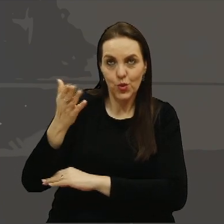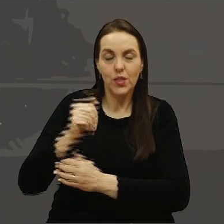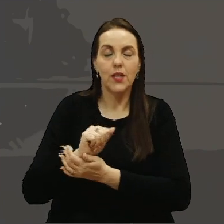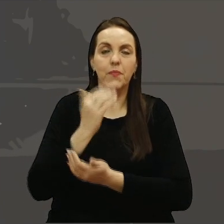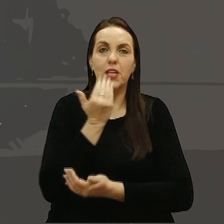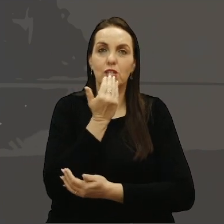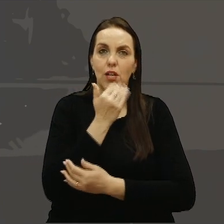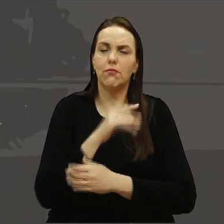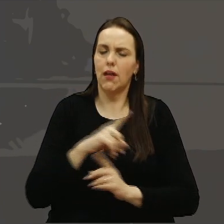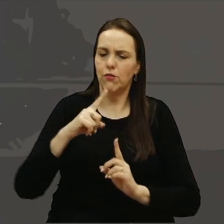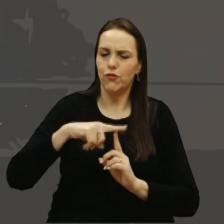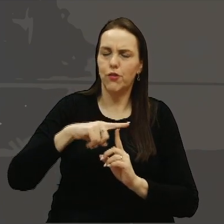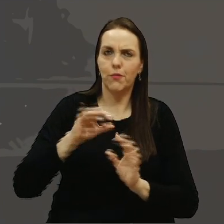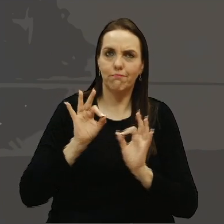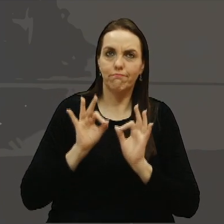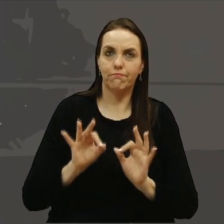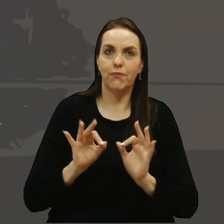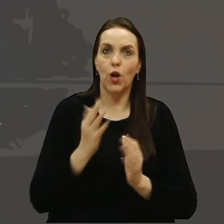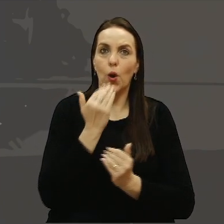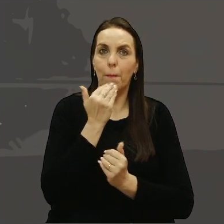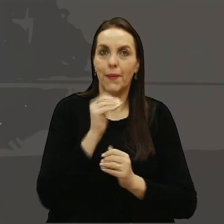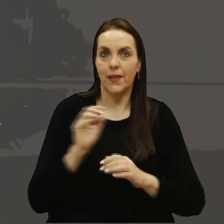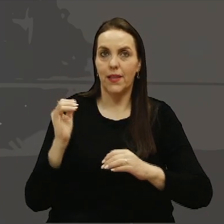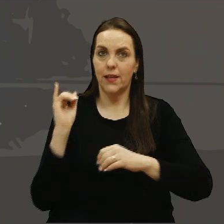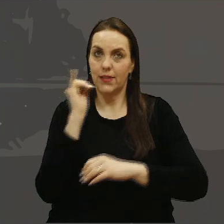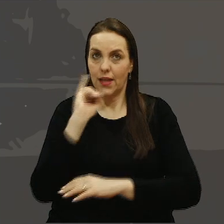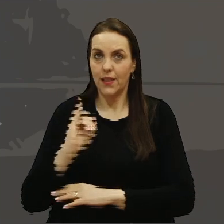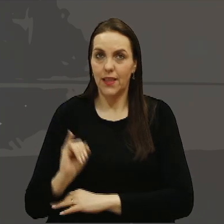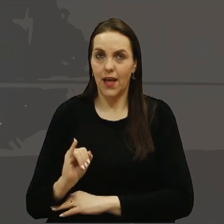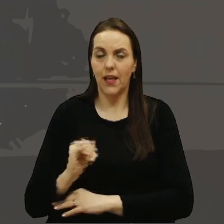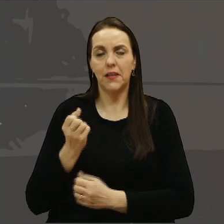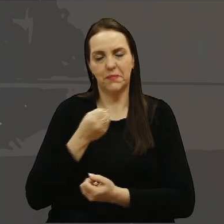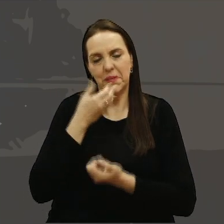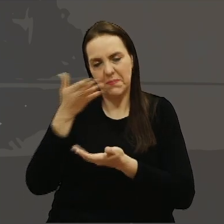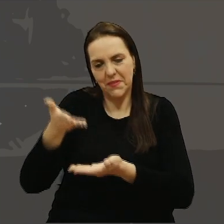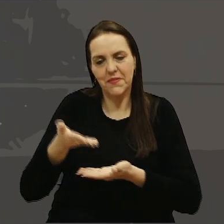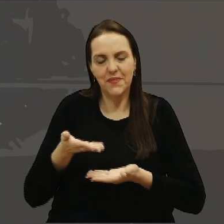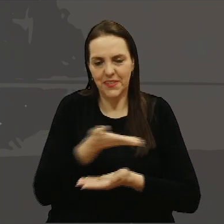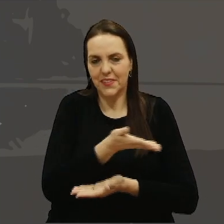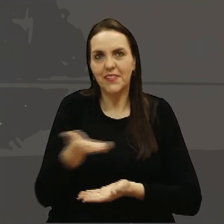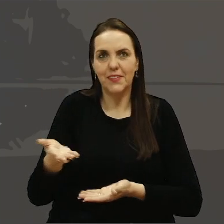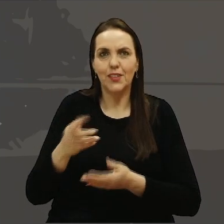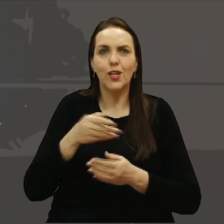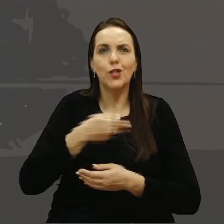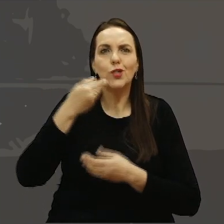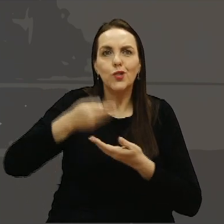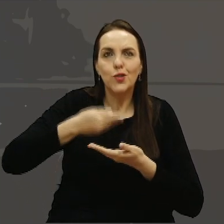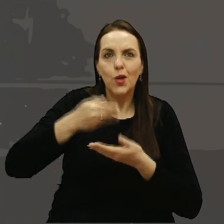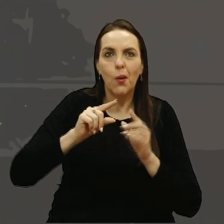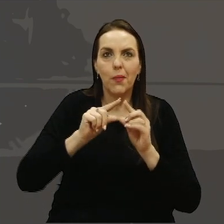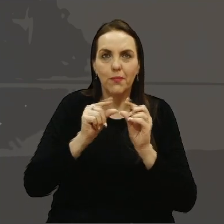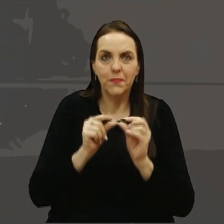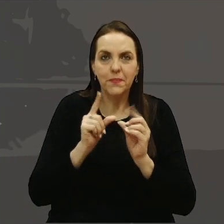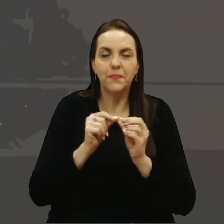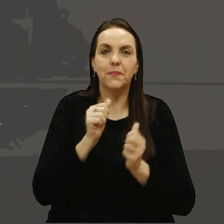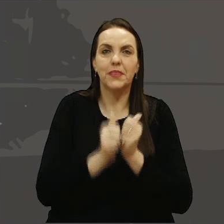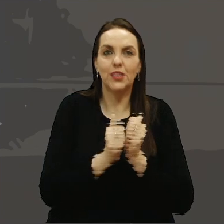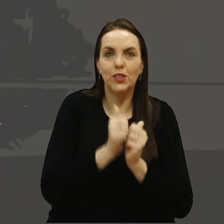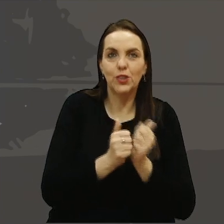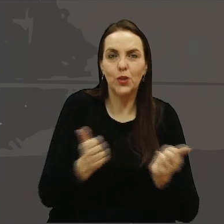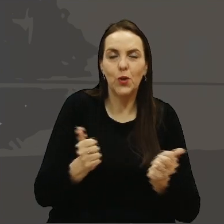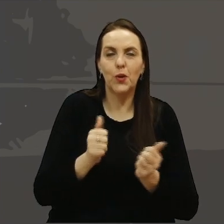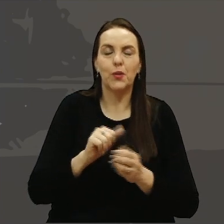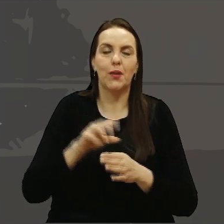típico italiano, que é muito bem-vindo aqui na nossa região, com sopa de agnoline, risoto,